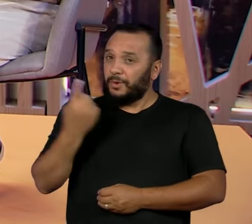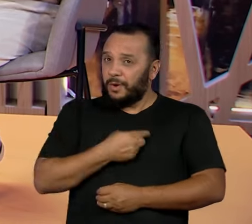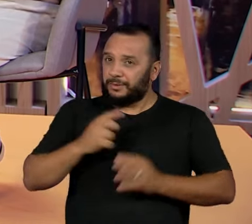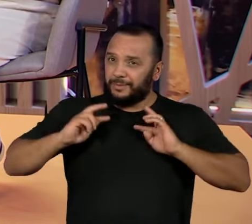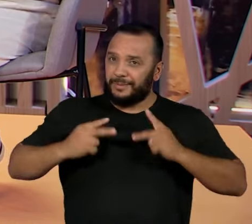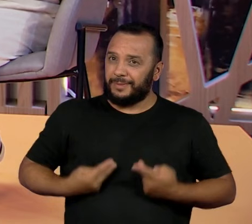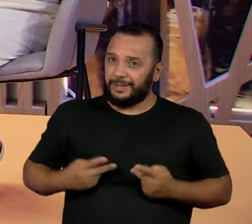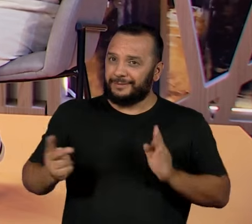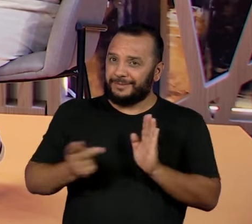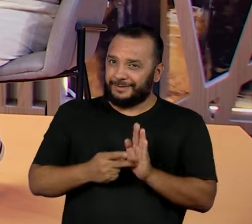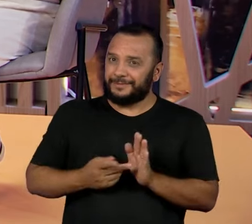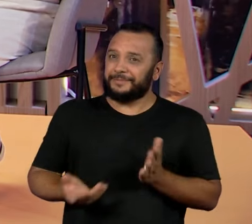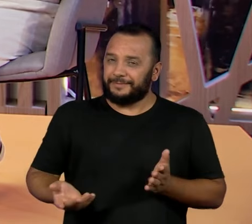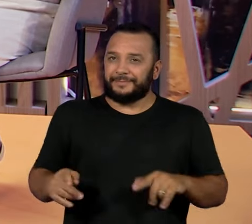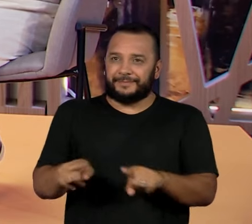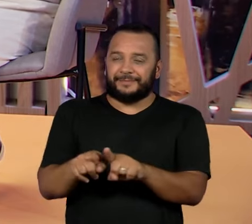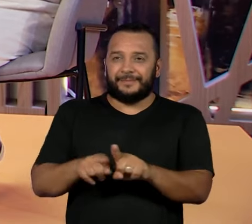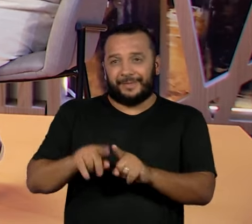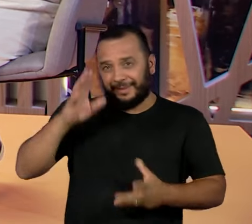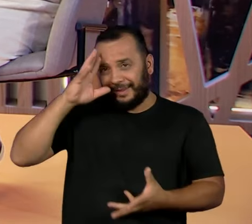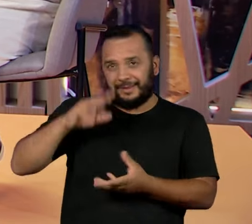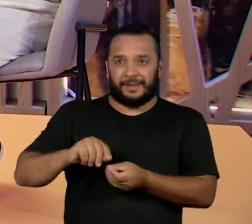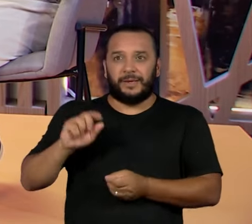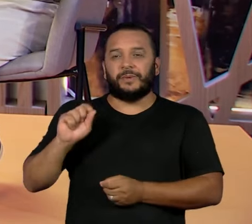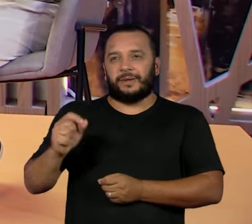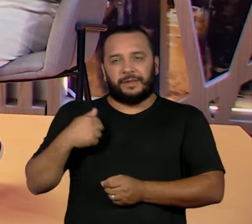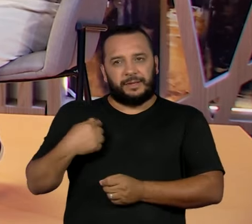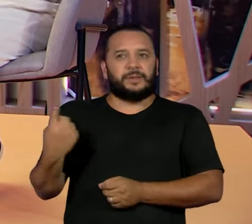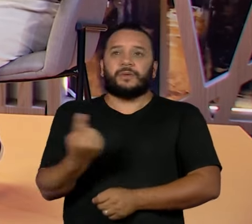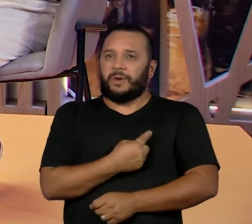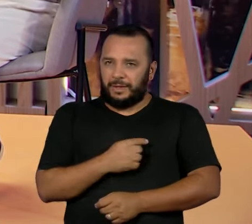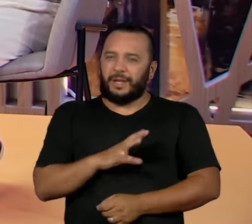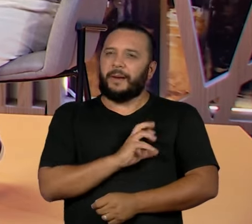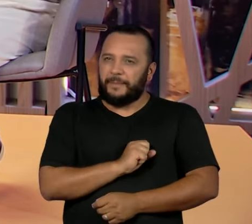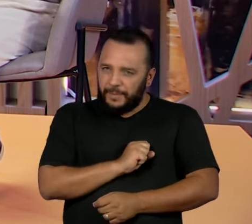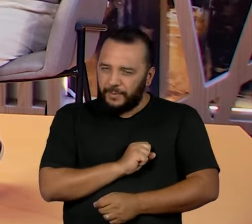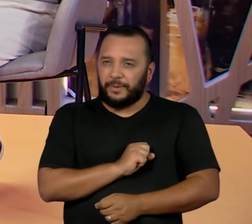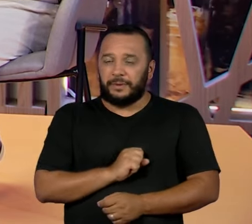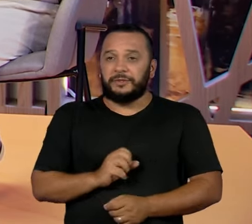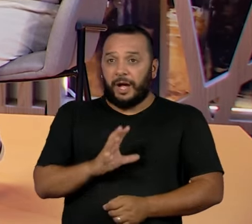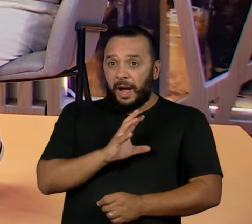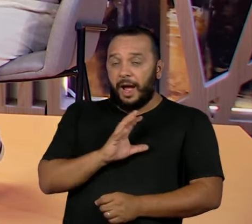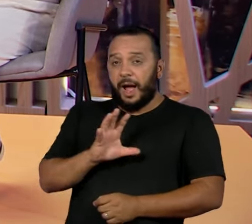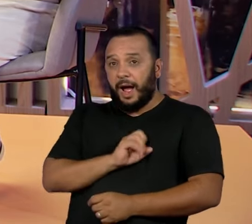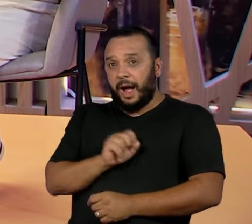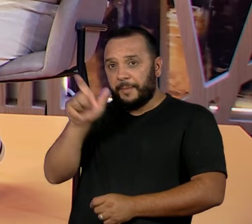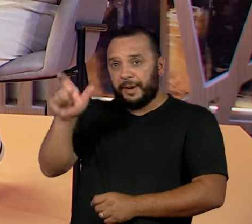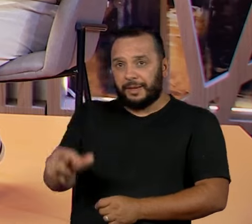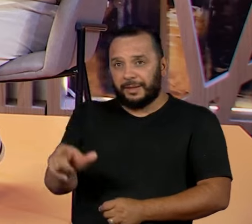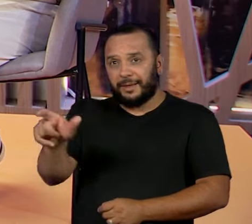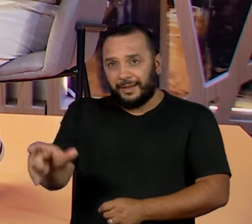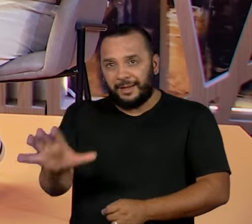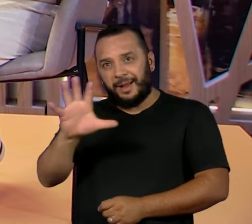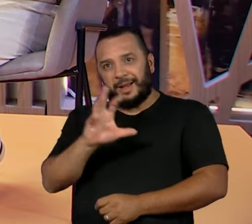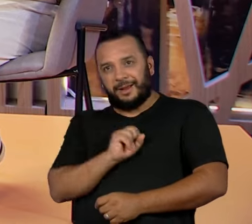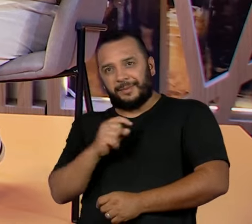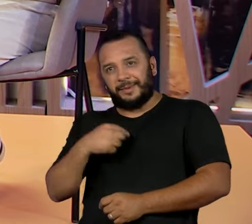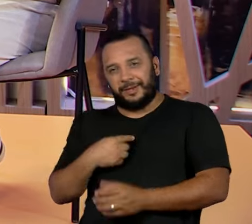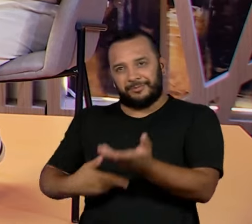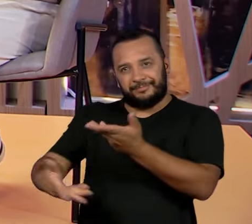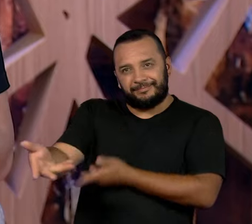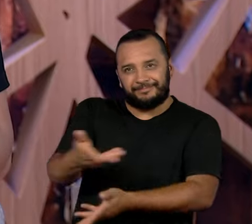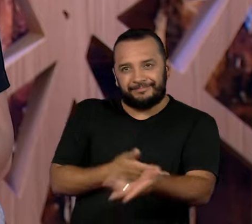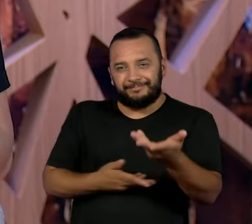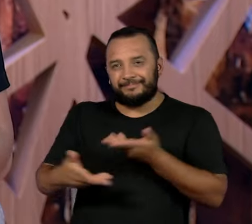que a gente é gente, também entender que a gente é passível de amor, de amar e de ser amado, né? Acho que a grande luta das pessoas com deficiência